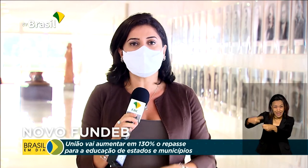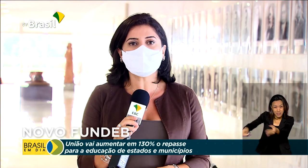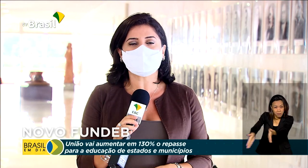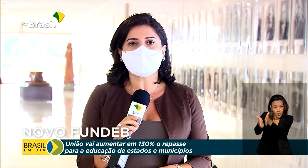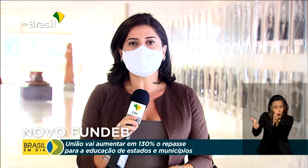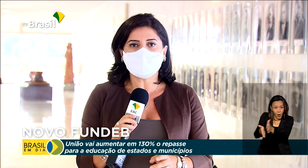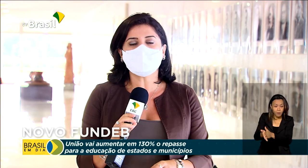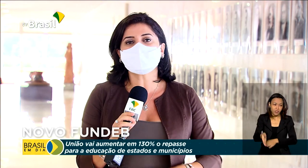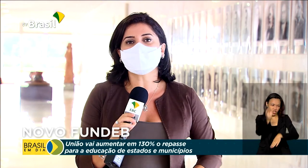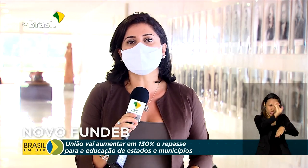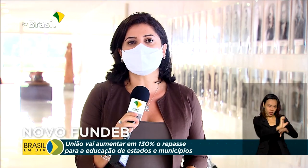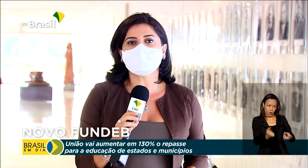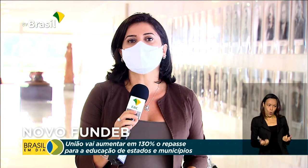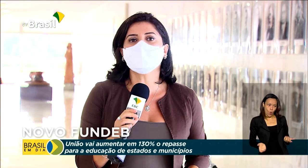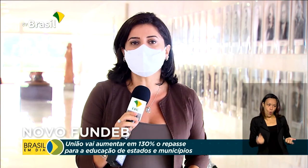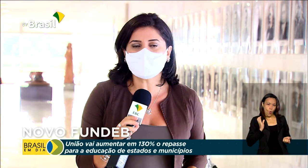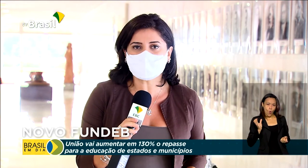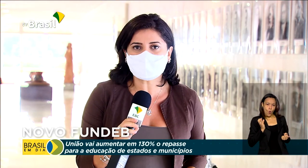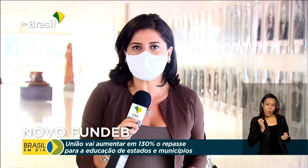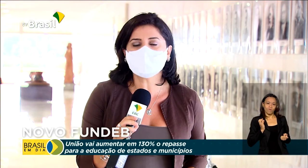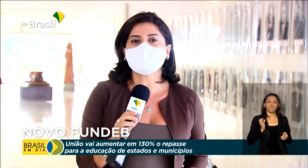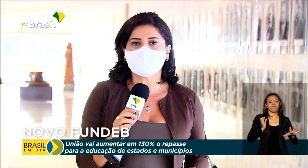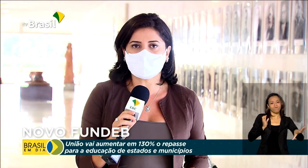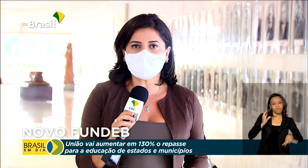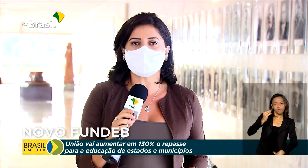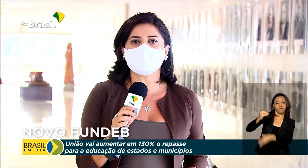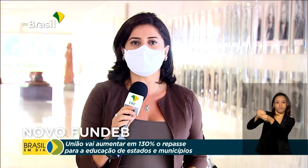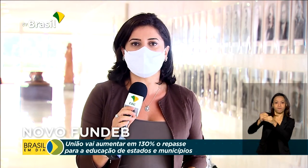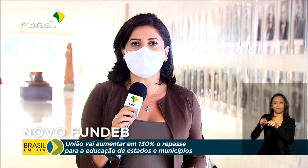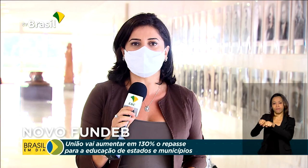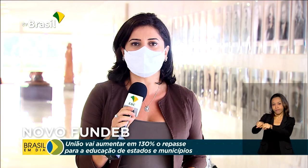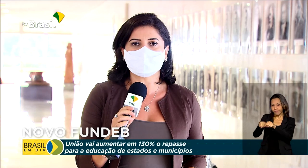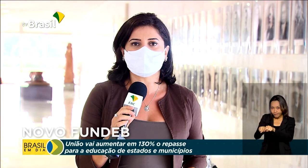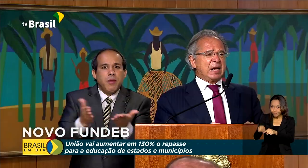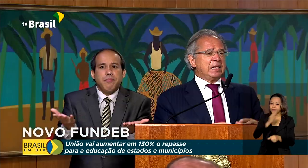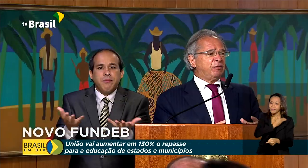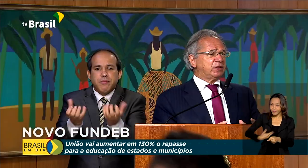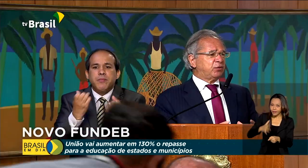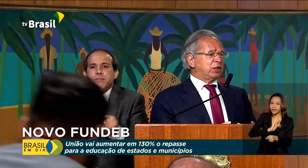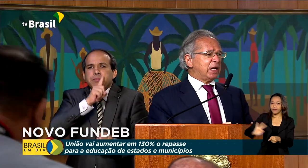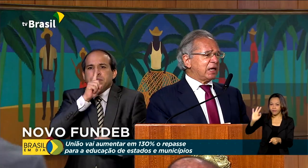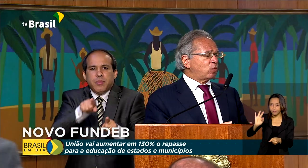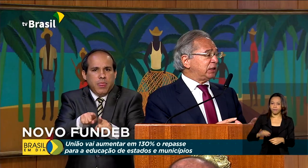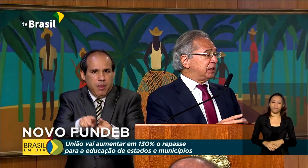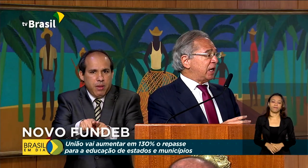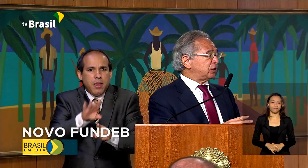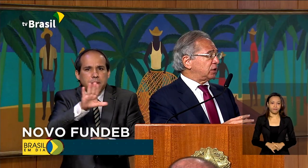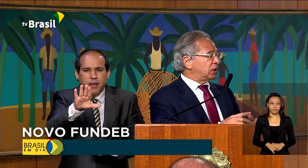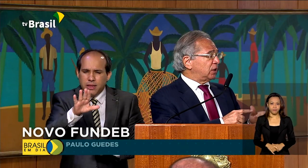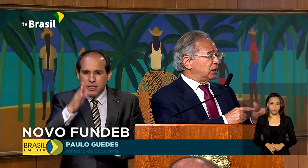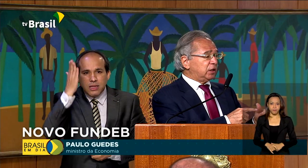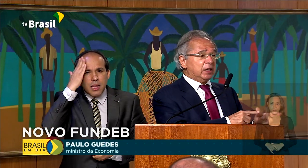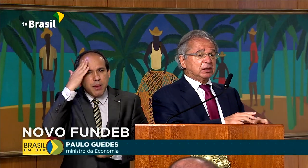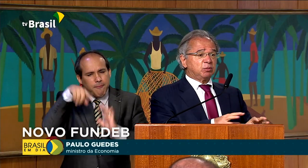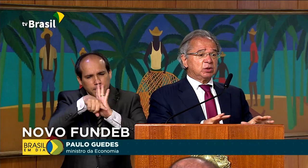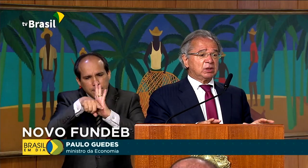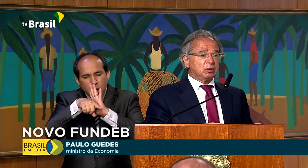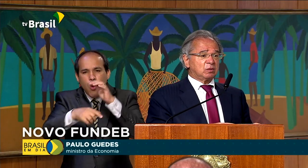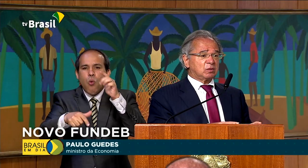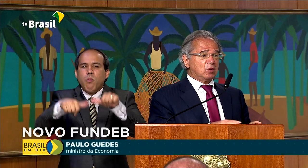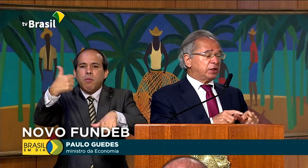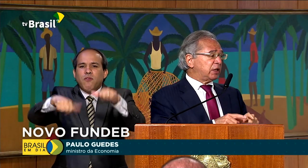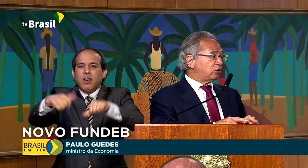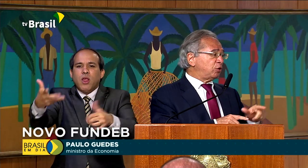estados ricos vão passar a receber a complementação do governo federal. A ênfase foi dada à qualidade e à